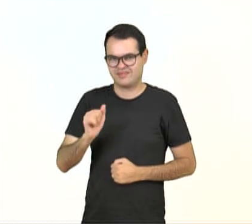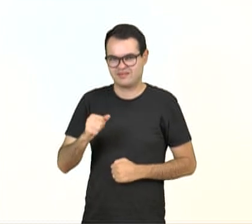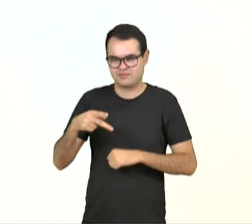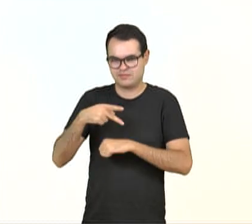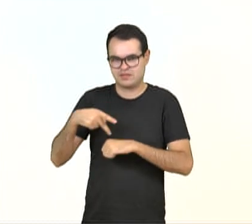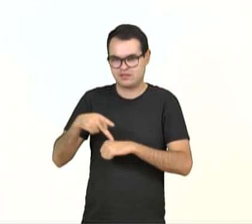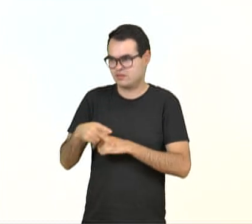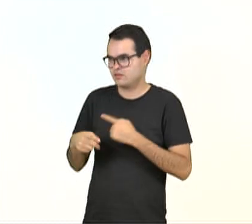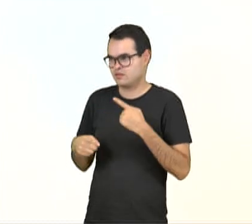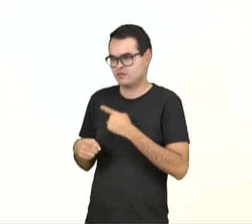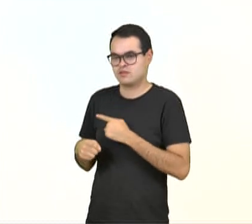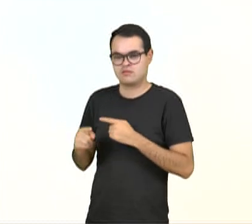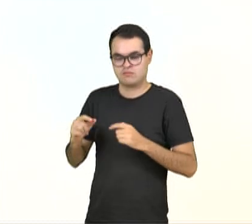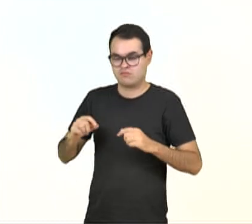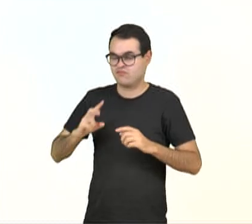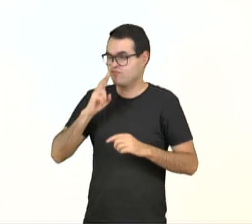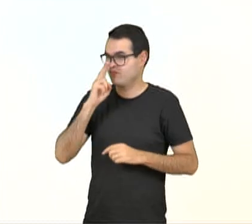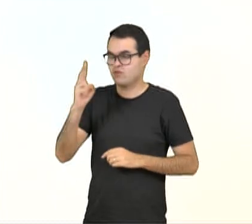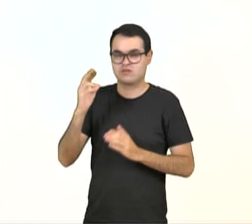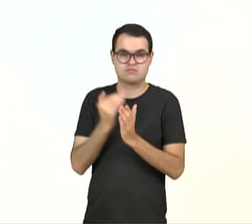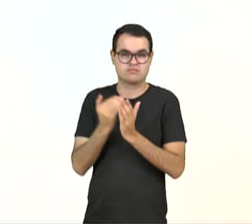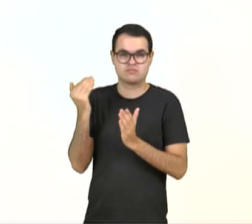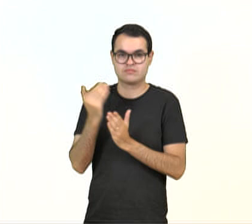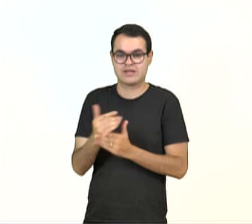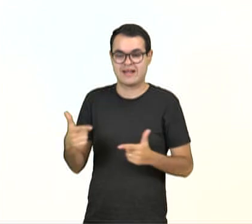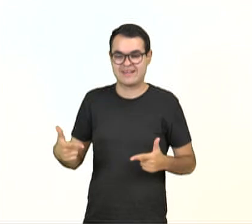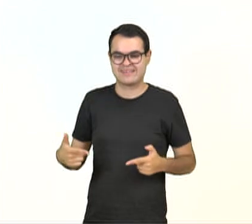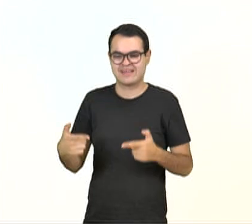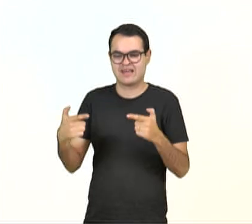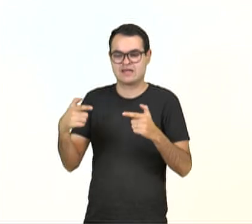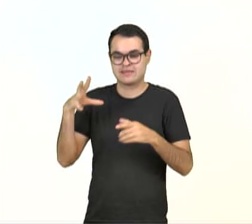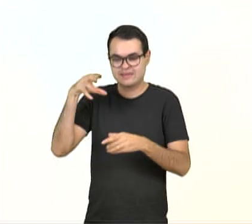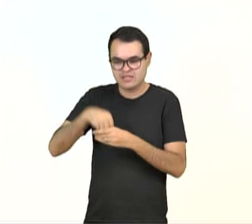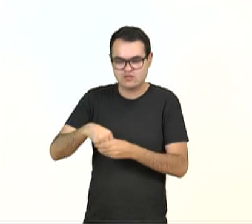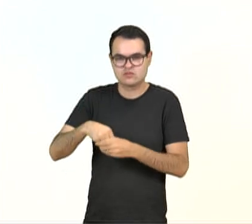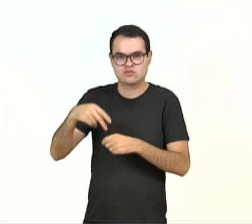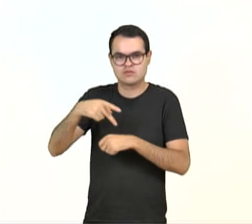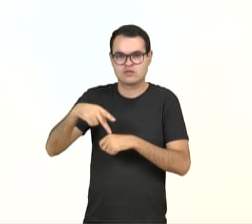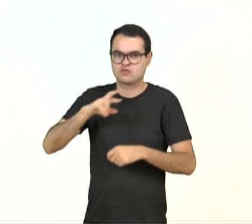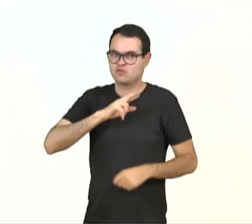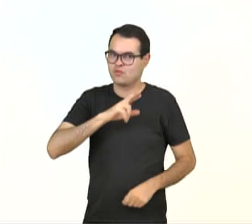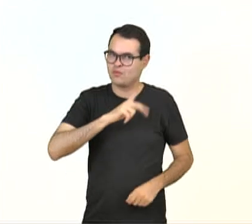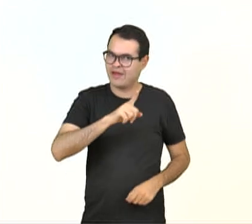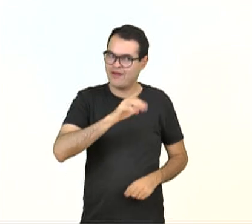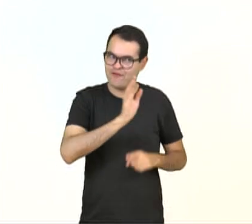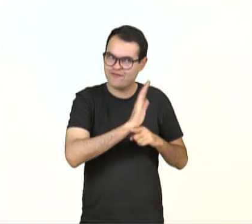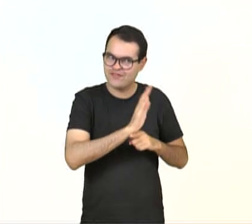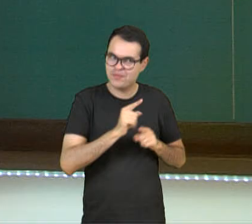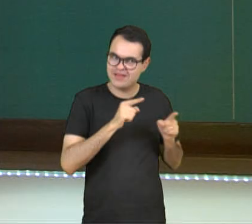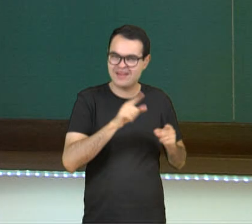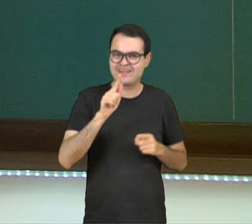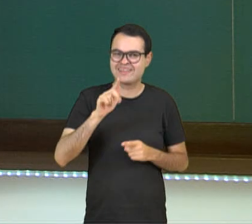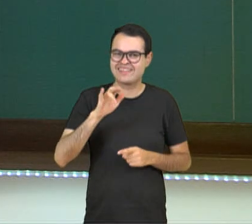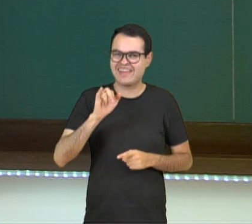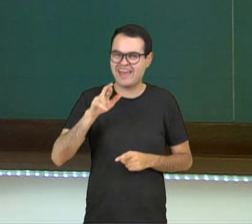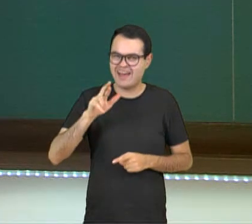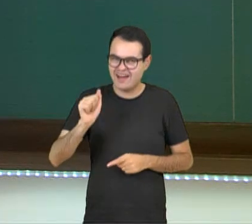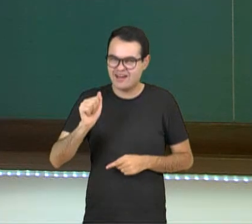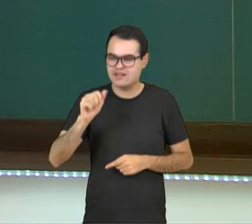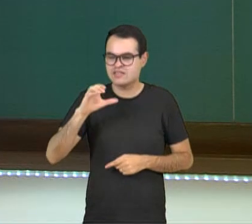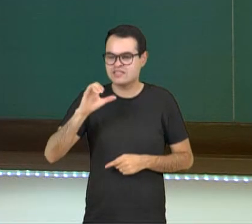intensificou, transformando-se em uma guerra civil. O que é uma guerra civil? Não é filme lá que vocês já ouviram. Uma guerra civil é uma